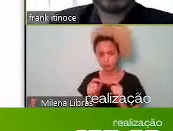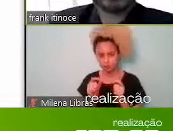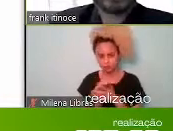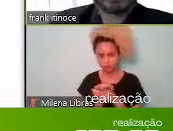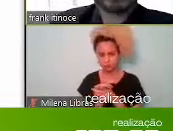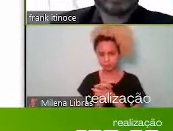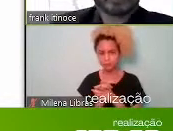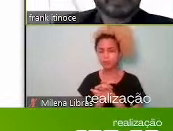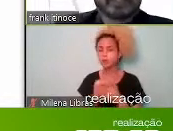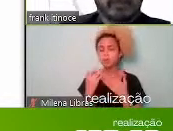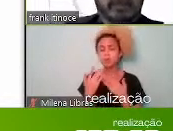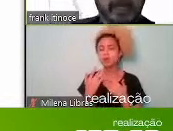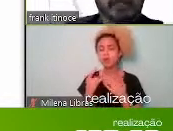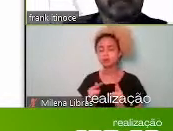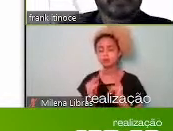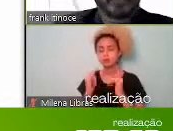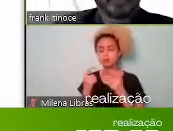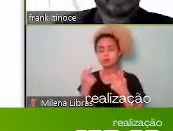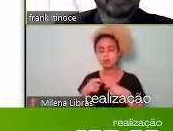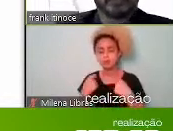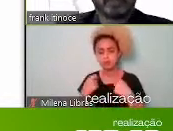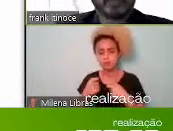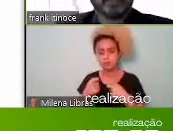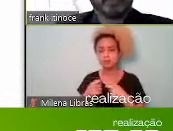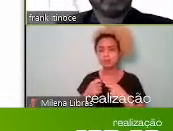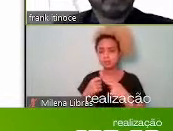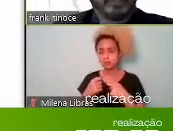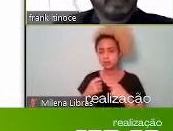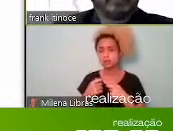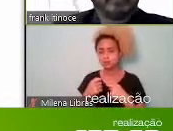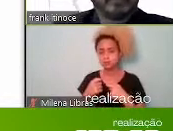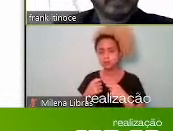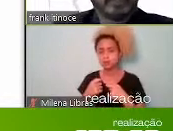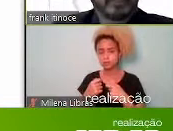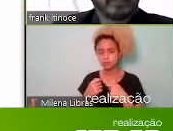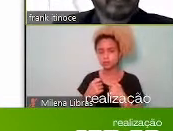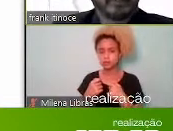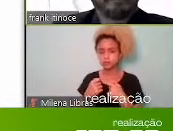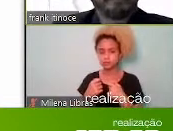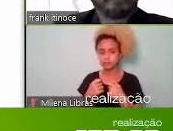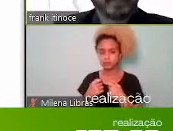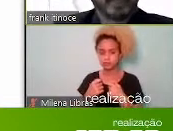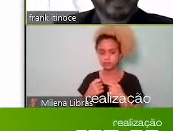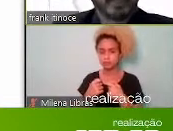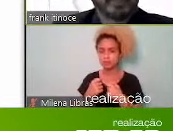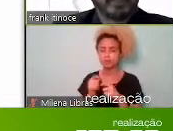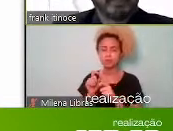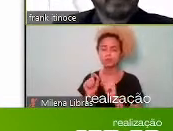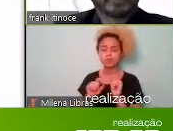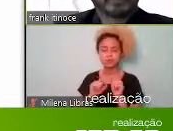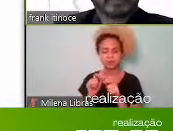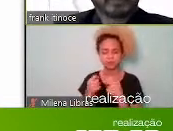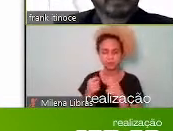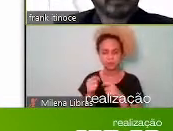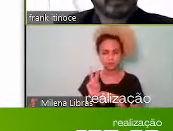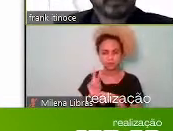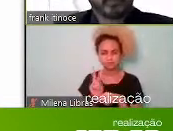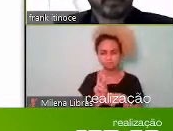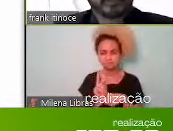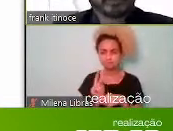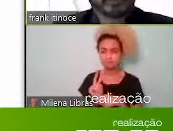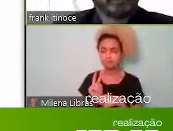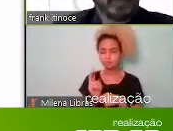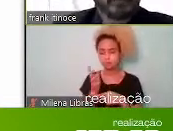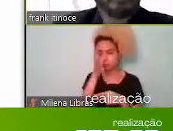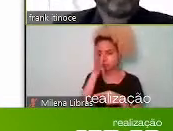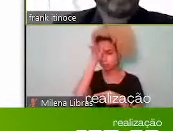Quais são as edificações que estão embaixo do guarda-chuva da fiscalização do Corpo de